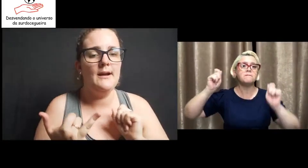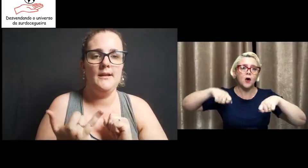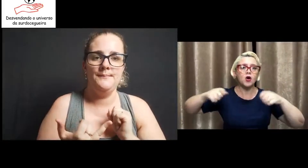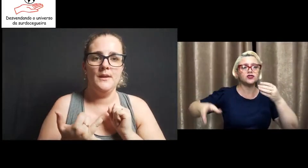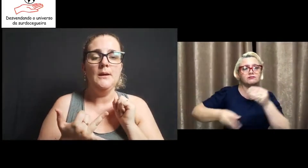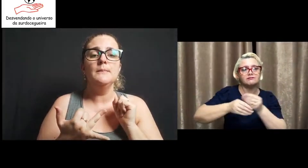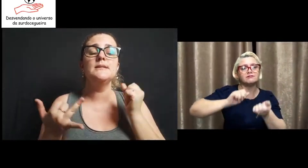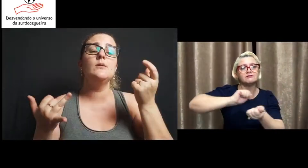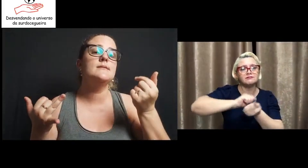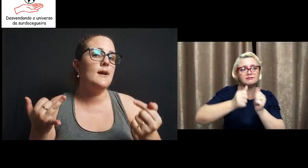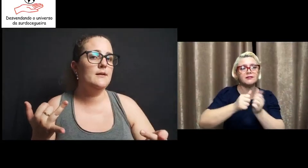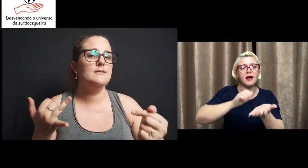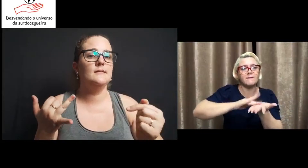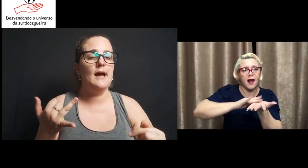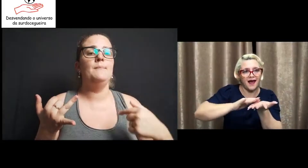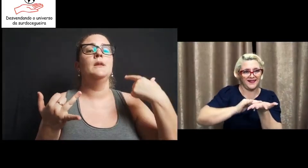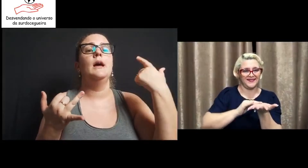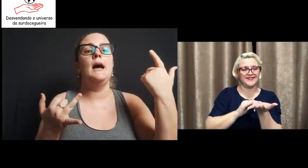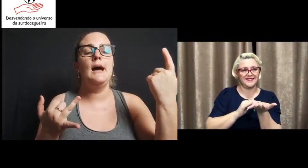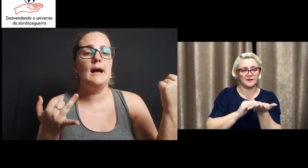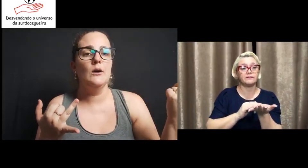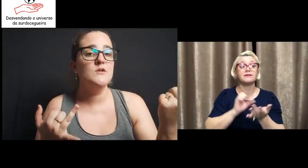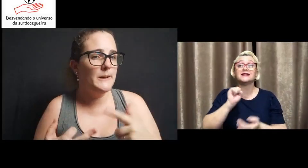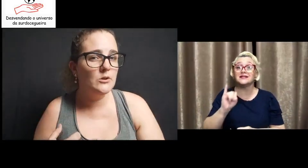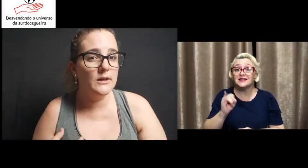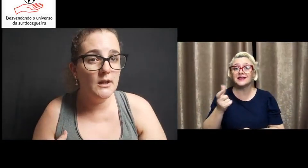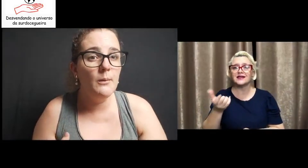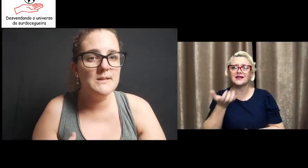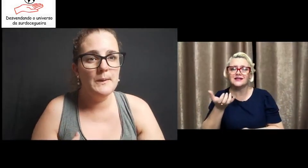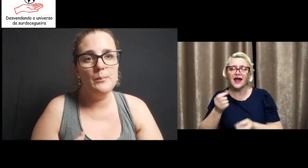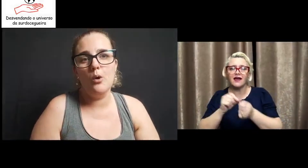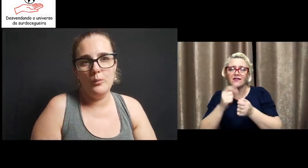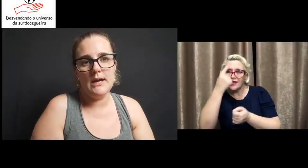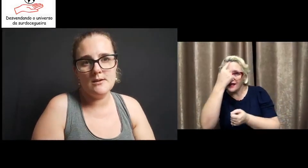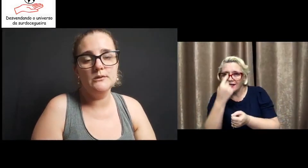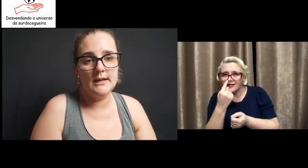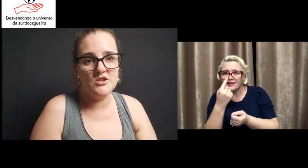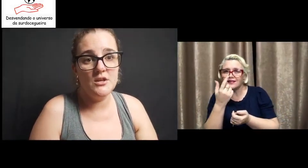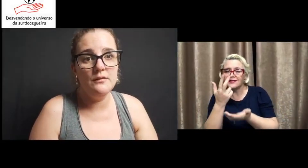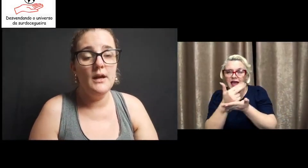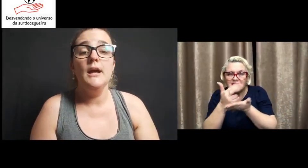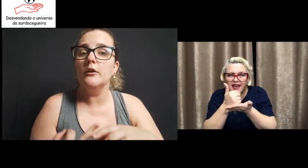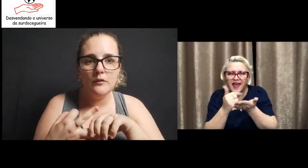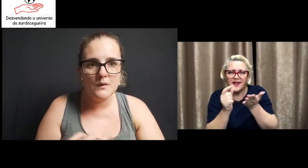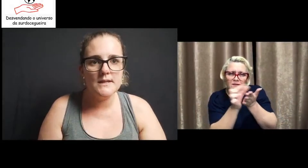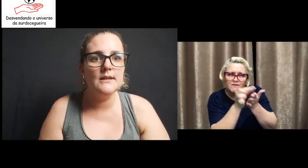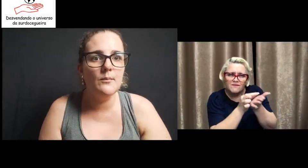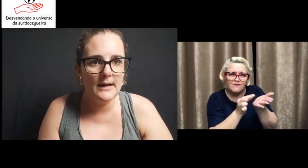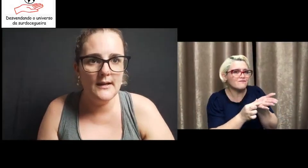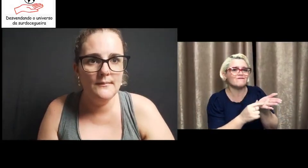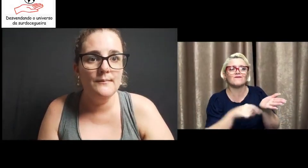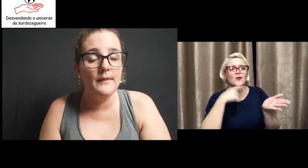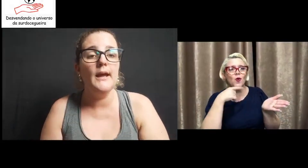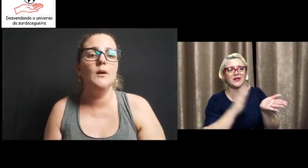acrescentar o braille. Mas se eu quiser acrescentar os pictogramas pela uma comunicação alternativa, eu não vou conseguir